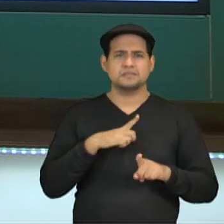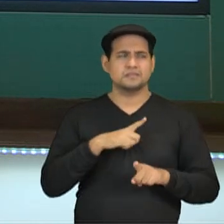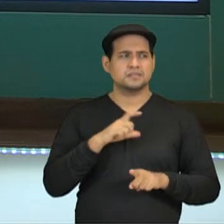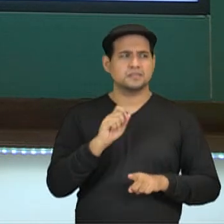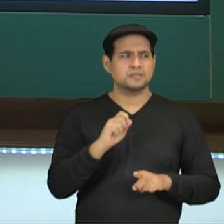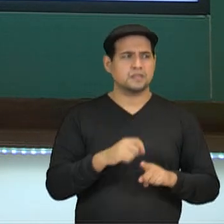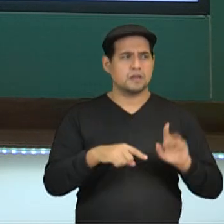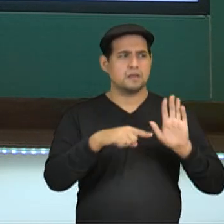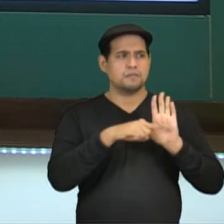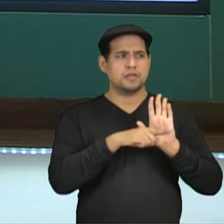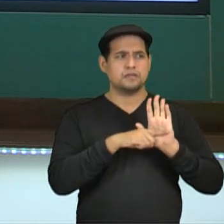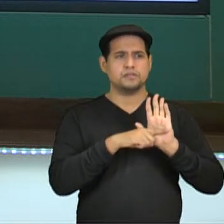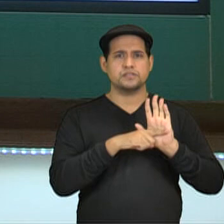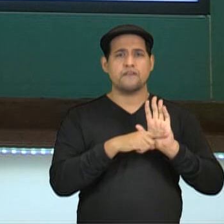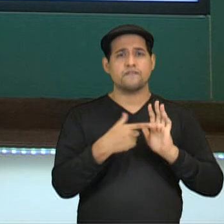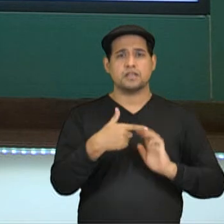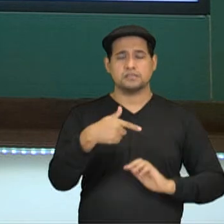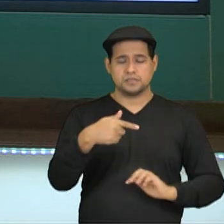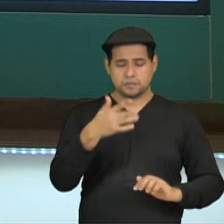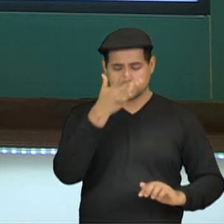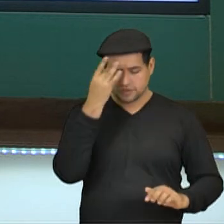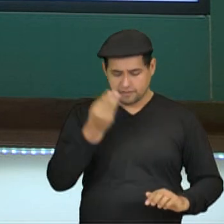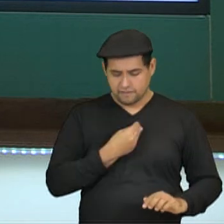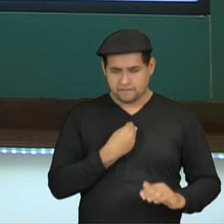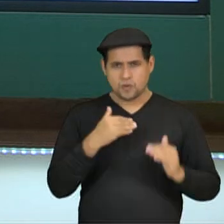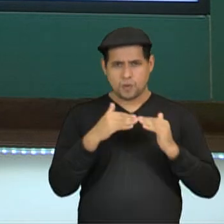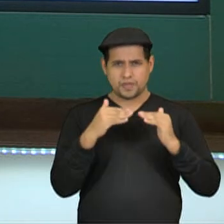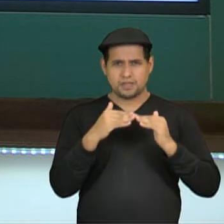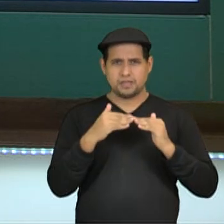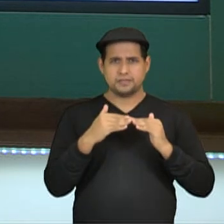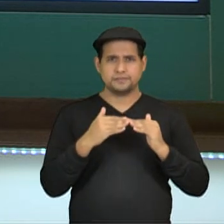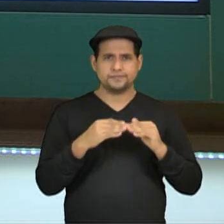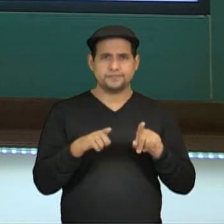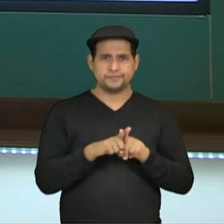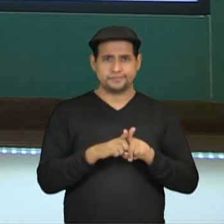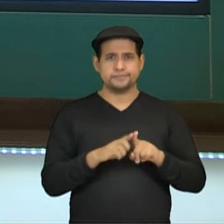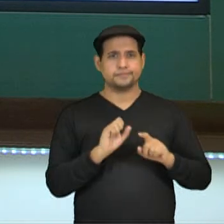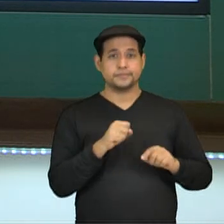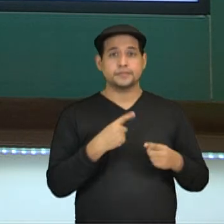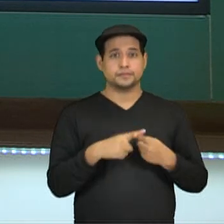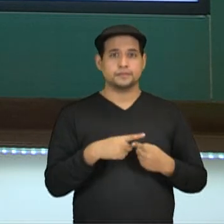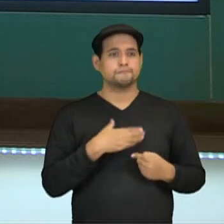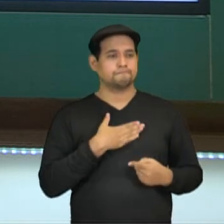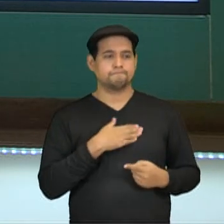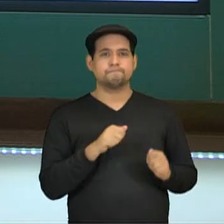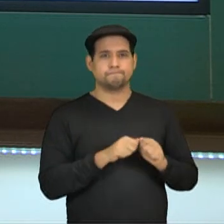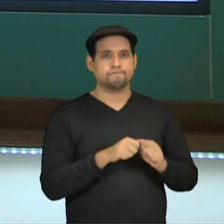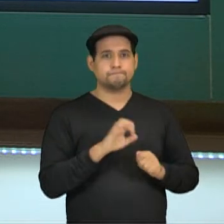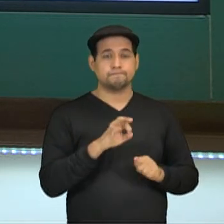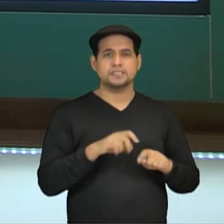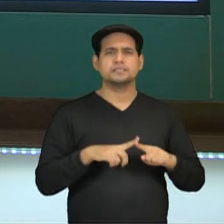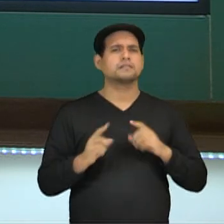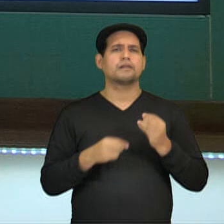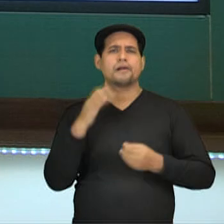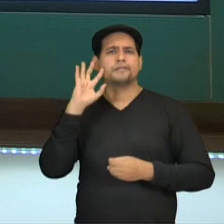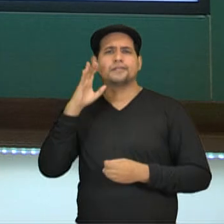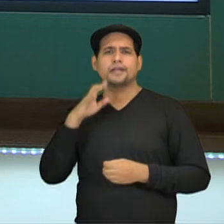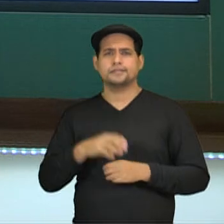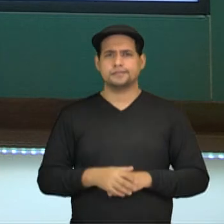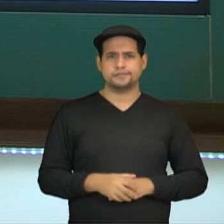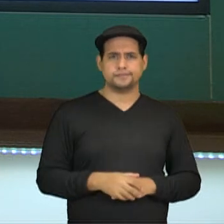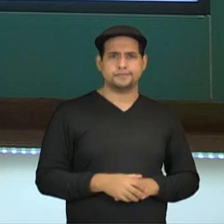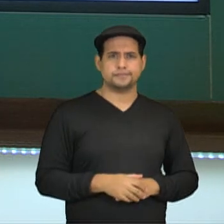ter menos 25 moradores. Faz sentido para você? Pois é, porque para mim não faz. Então, o que acontece,